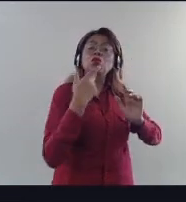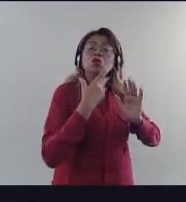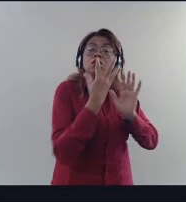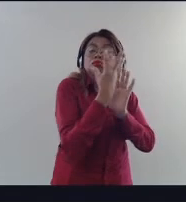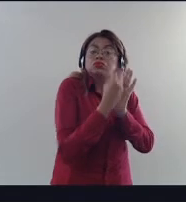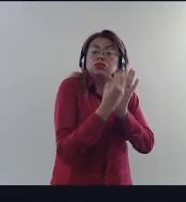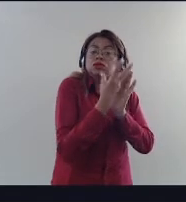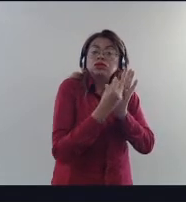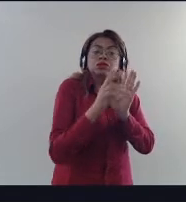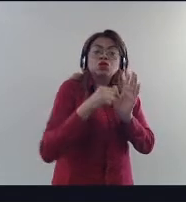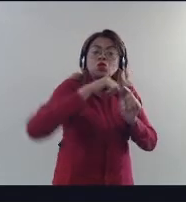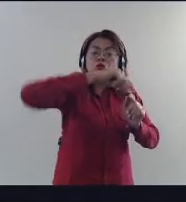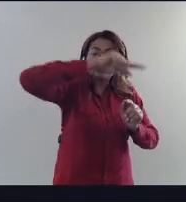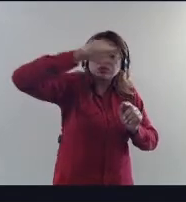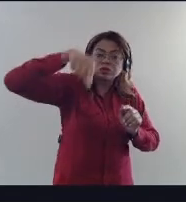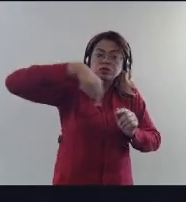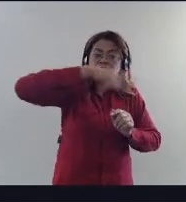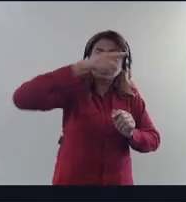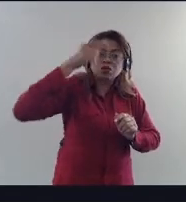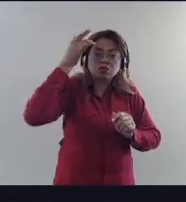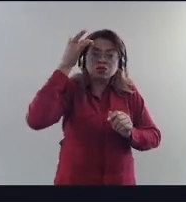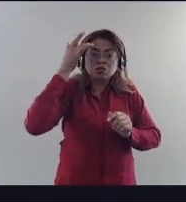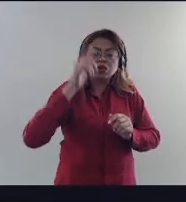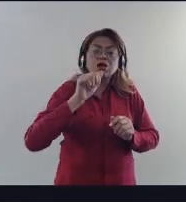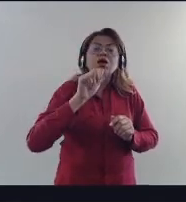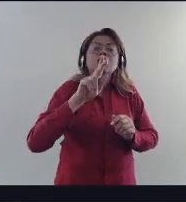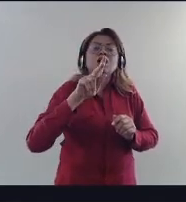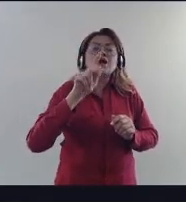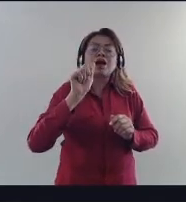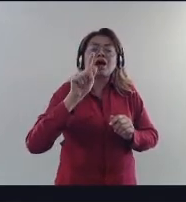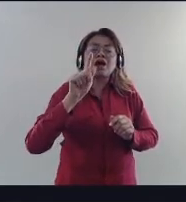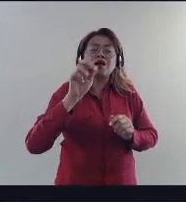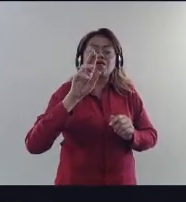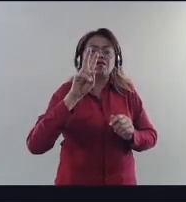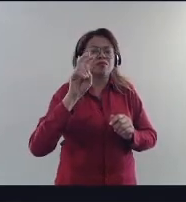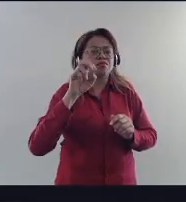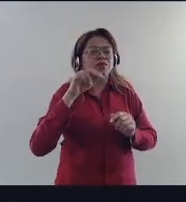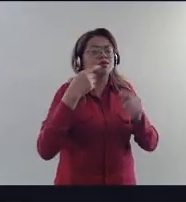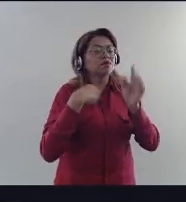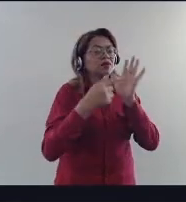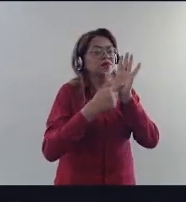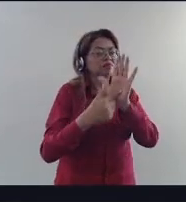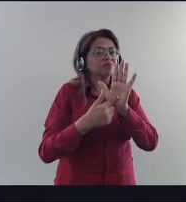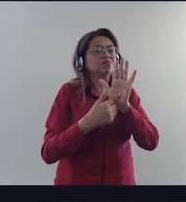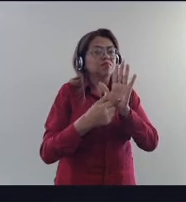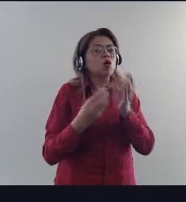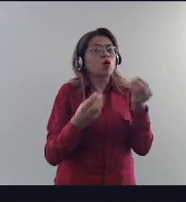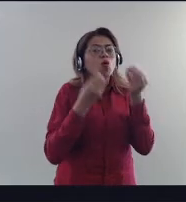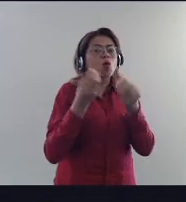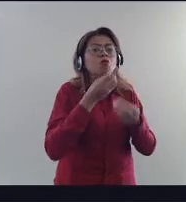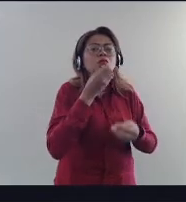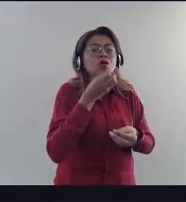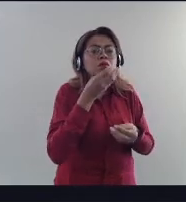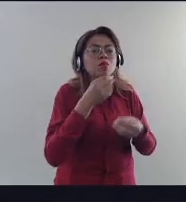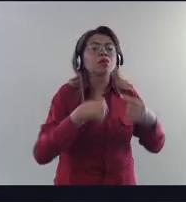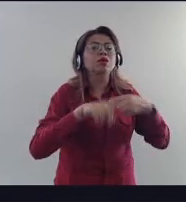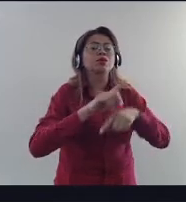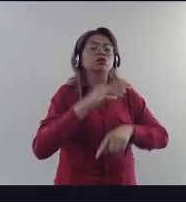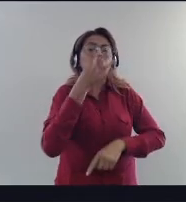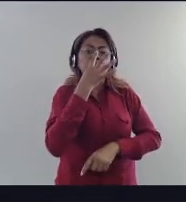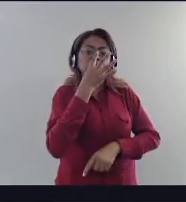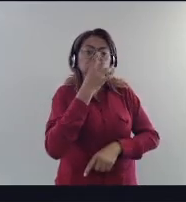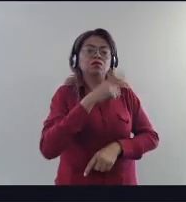da Gartner. Então, a gente consegue ver como isso serve, sim, como ferramenta para a gente analisar